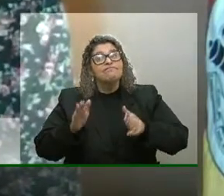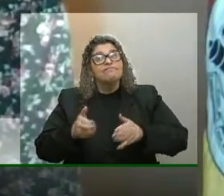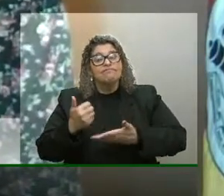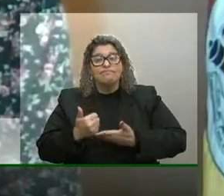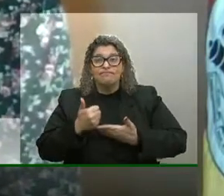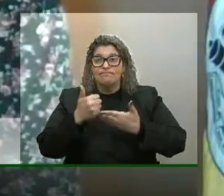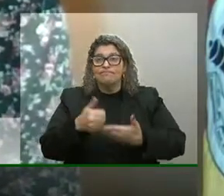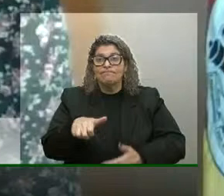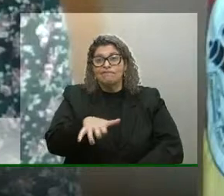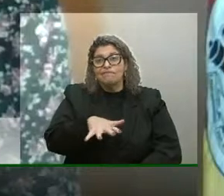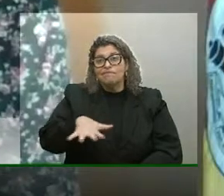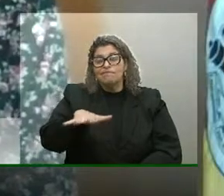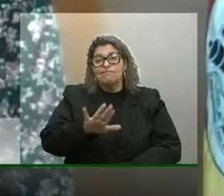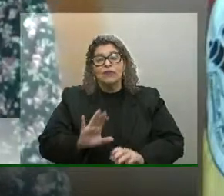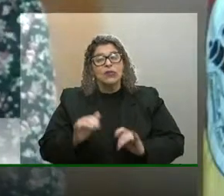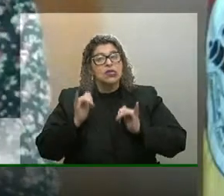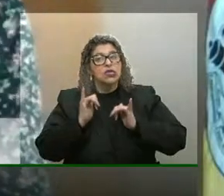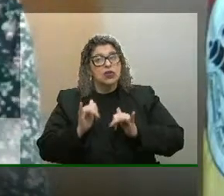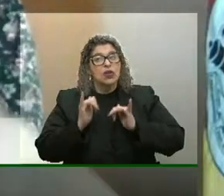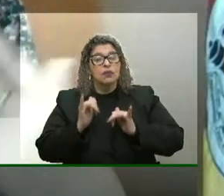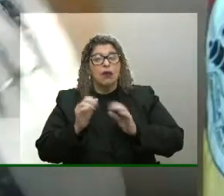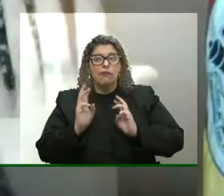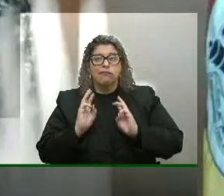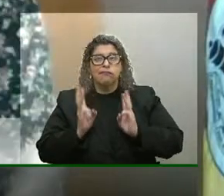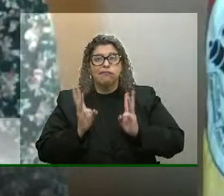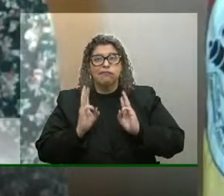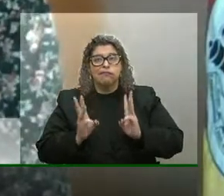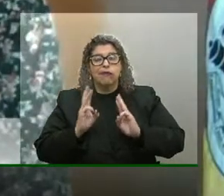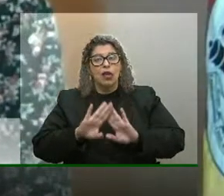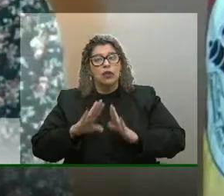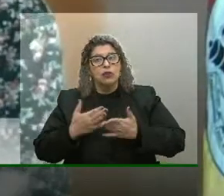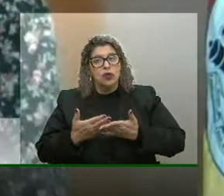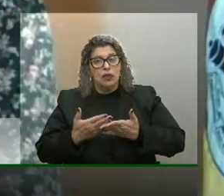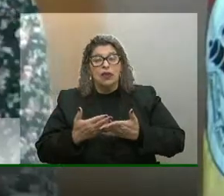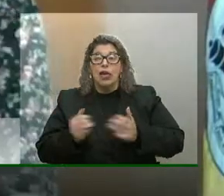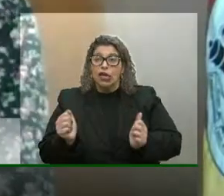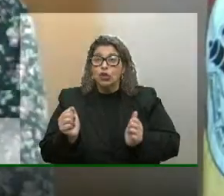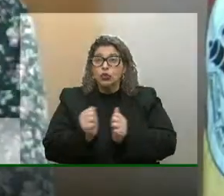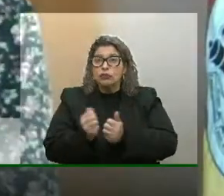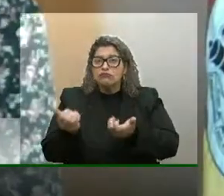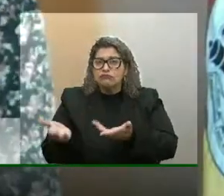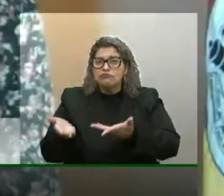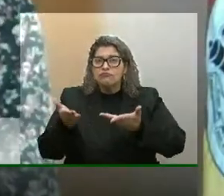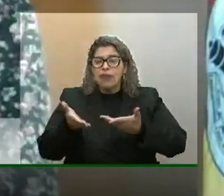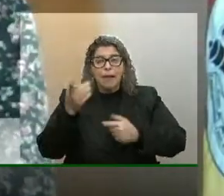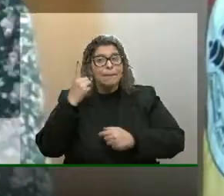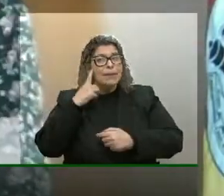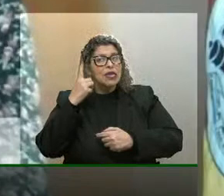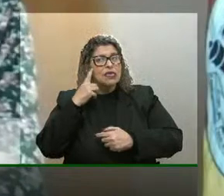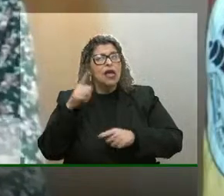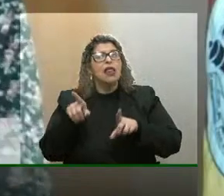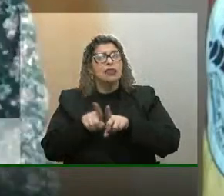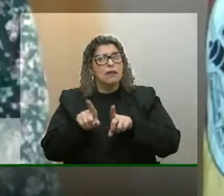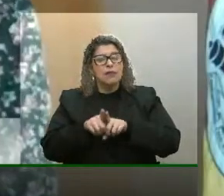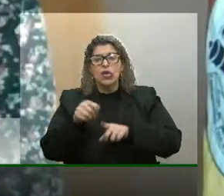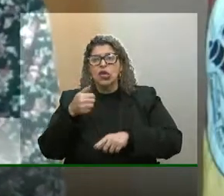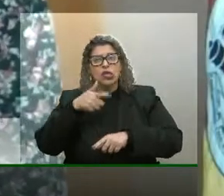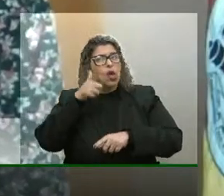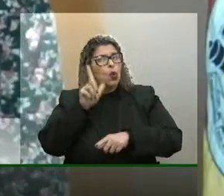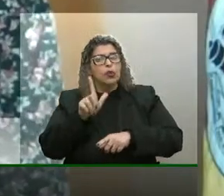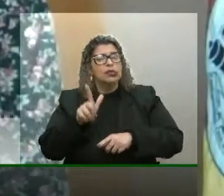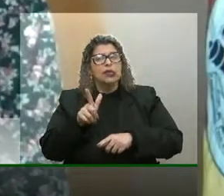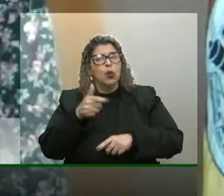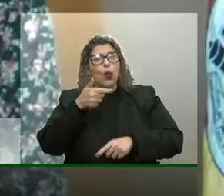ajudar o setor do transporte escolar. Ainda convido os colegas a juntos pensarmos naqueles que não estão contemplados